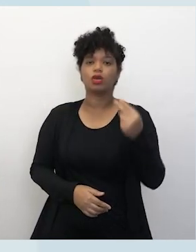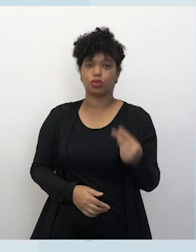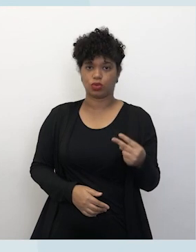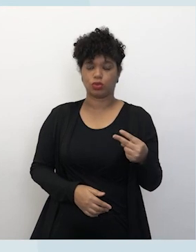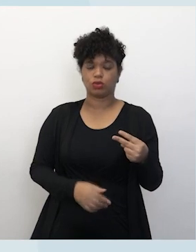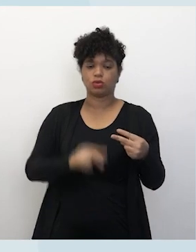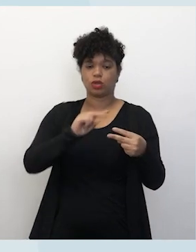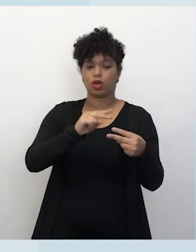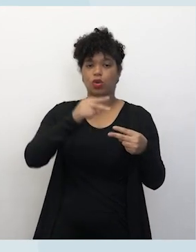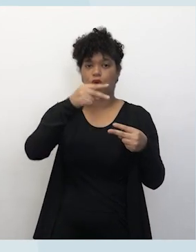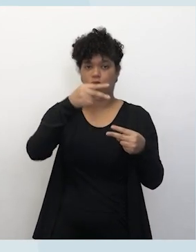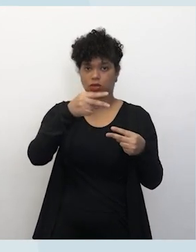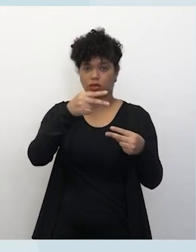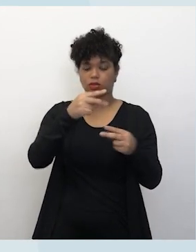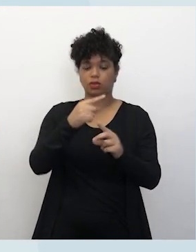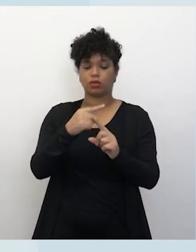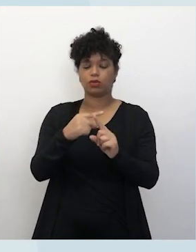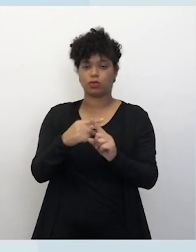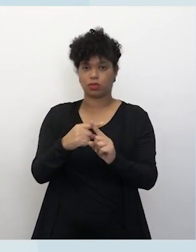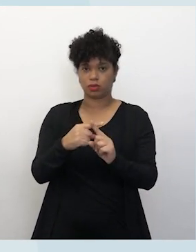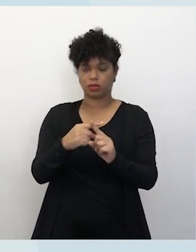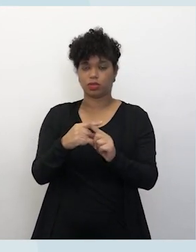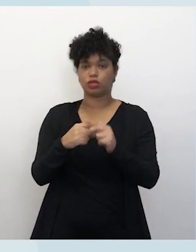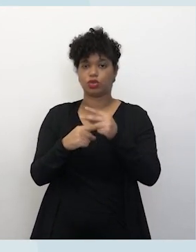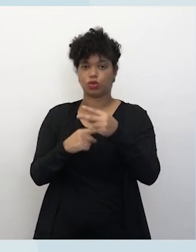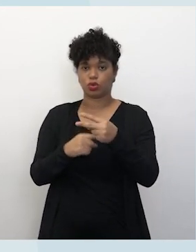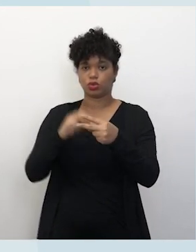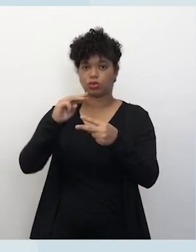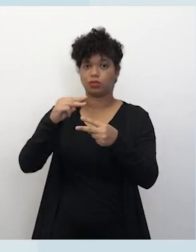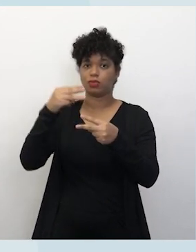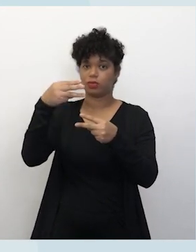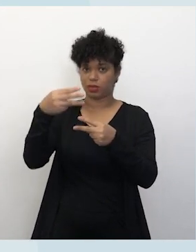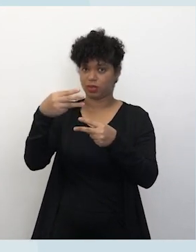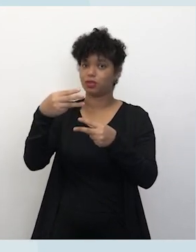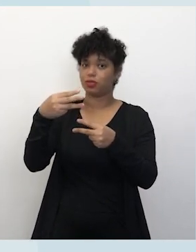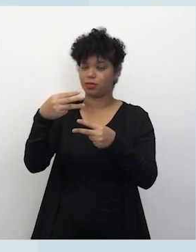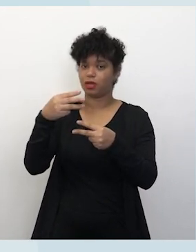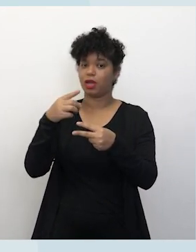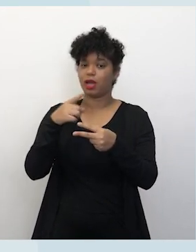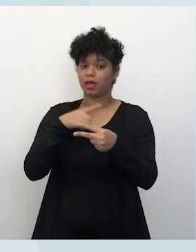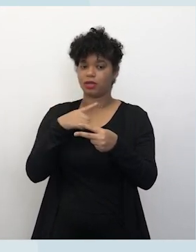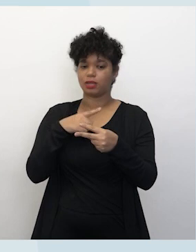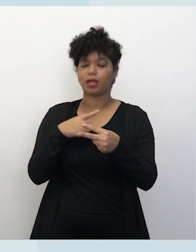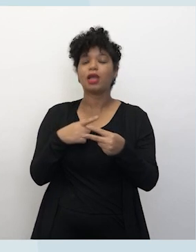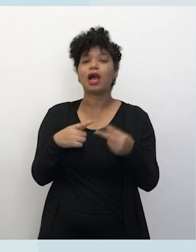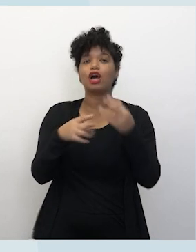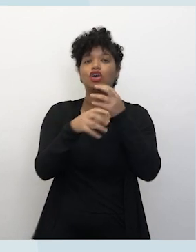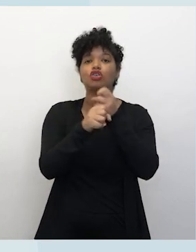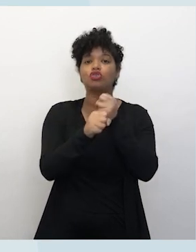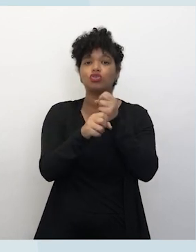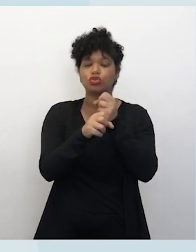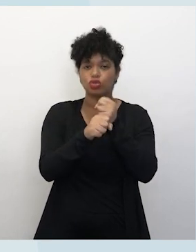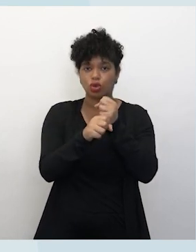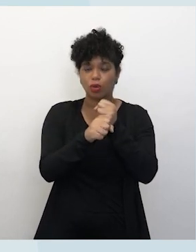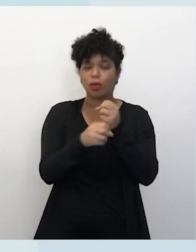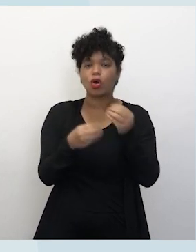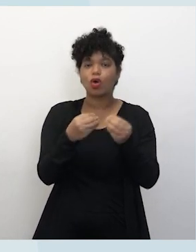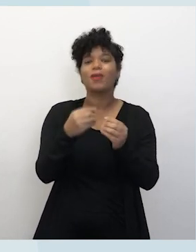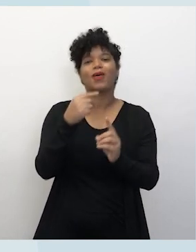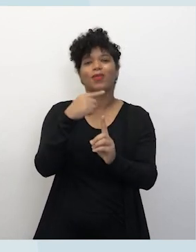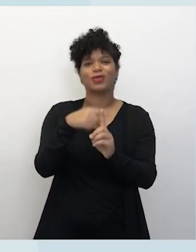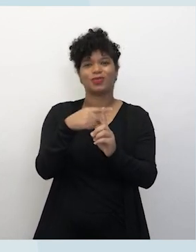tá? Que multiplica 2 à terceira. Perceba que você tem um produto, ou seja, uma multiplicação de